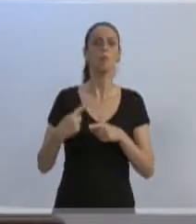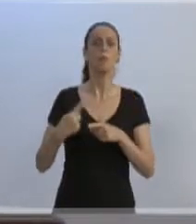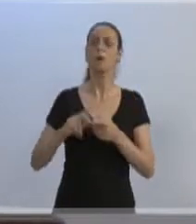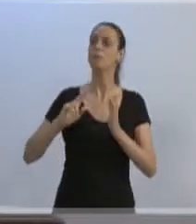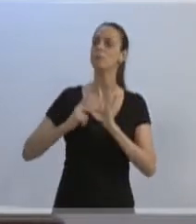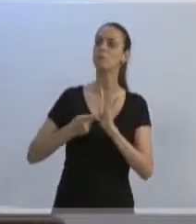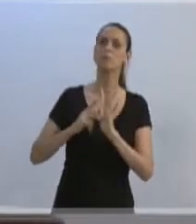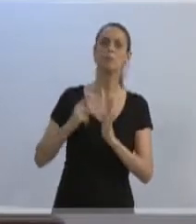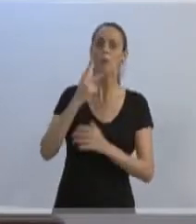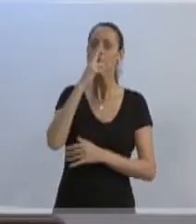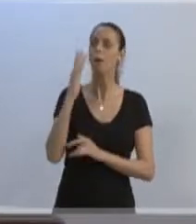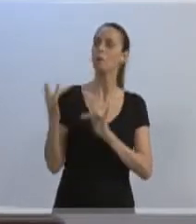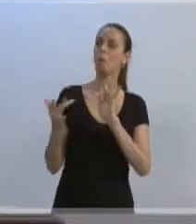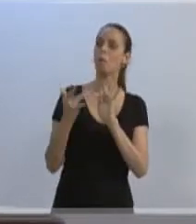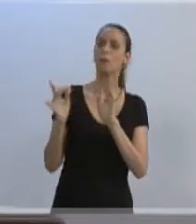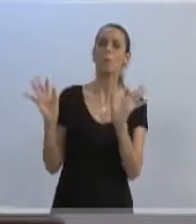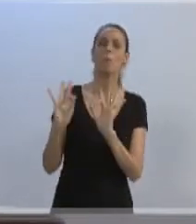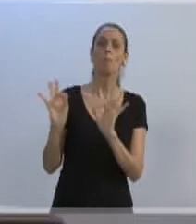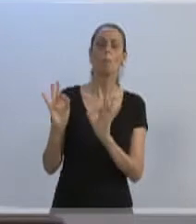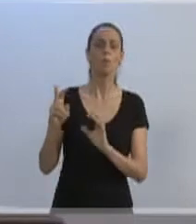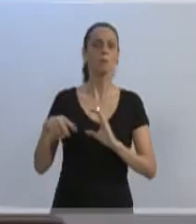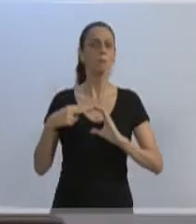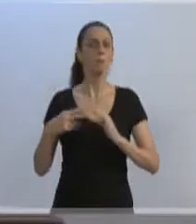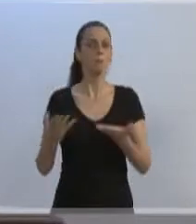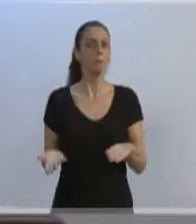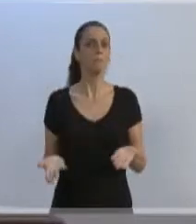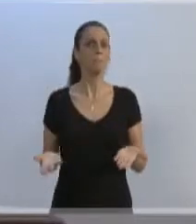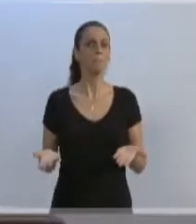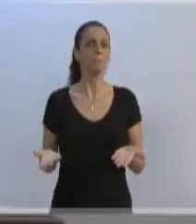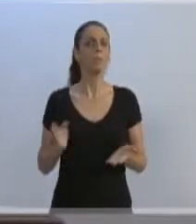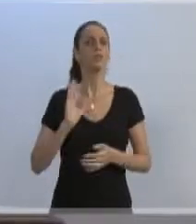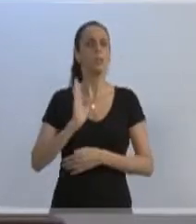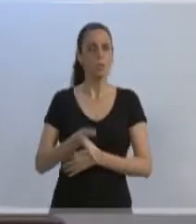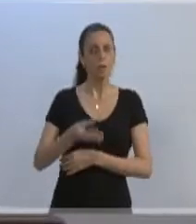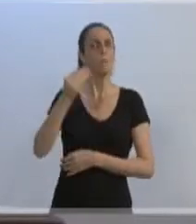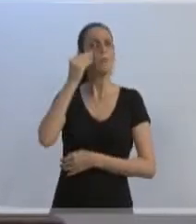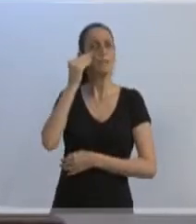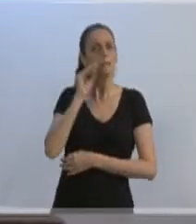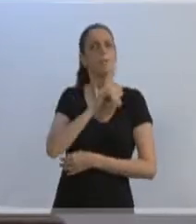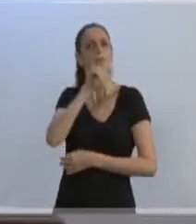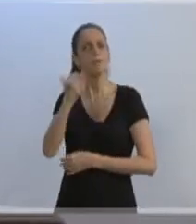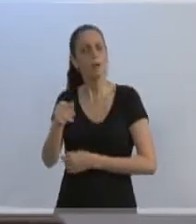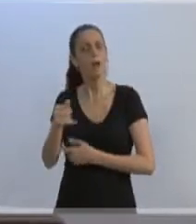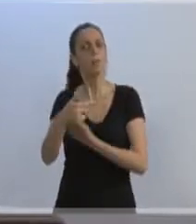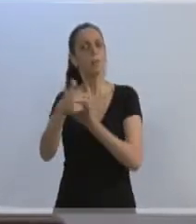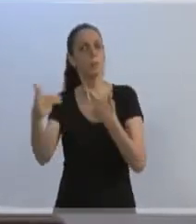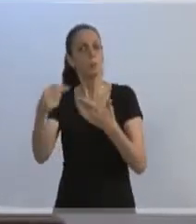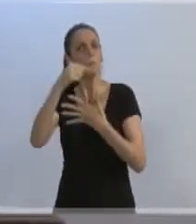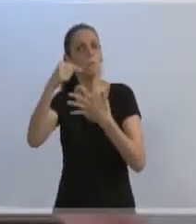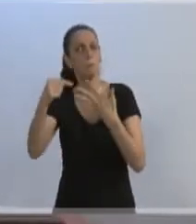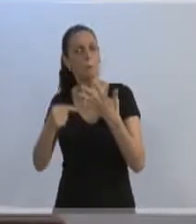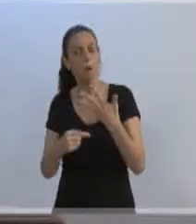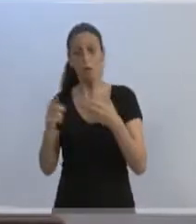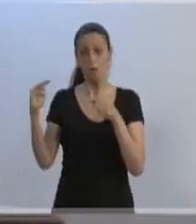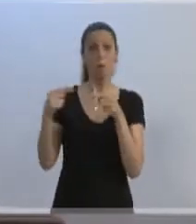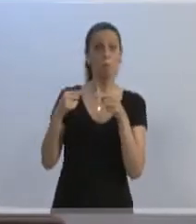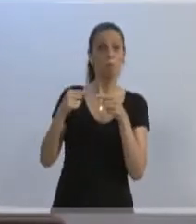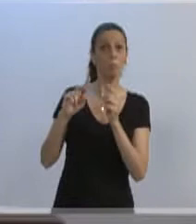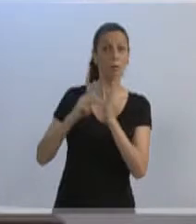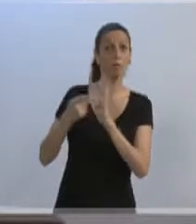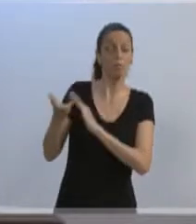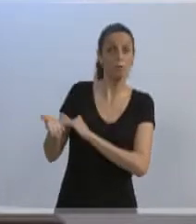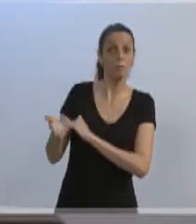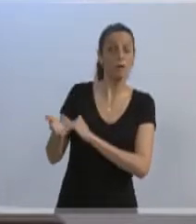ausente do contato conosco nesta casa temos tentado informar sobre algumas questões que tramitam aqui que é do interesse acredito eu do